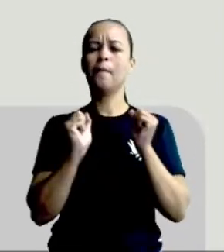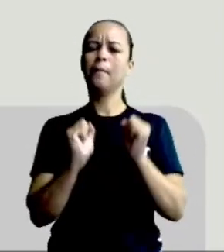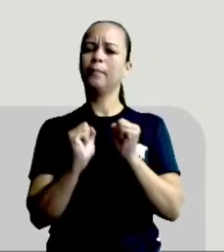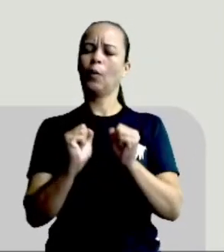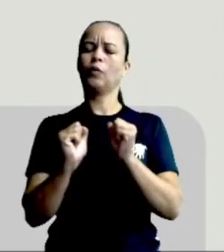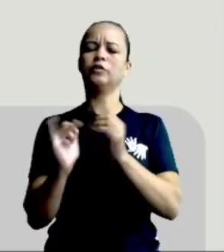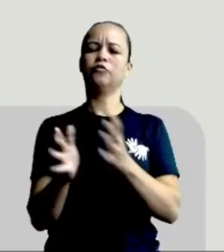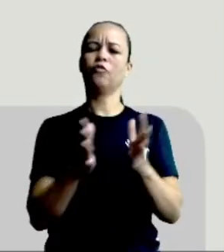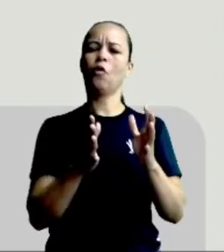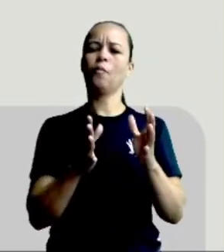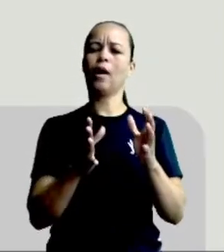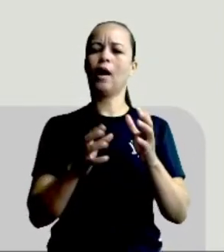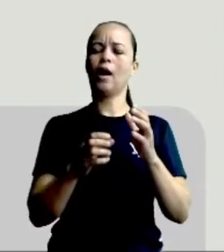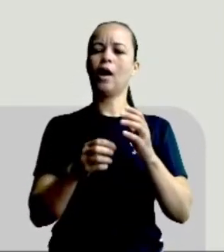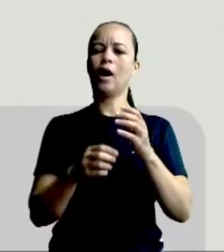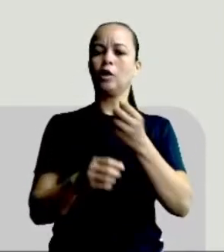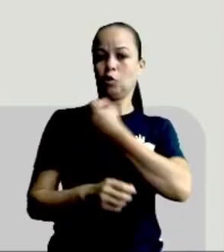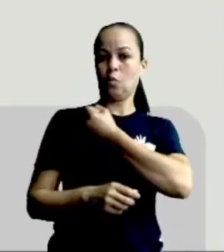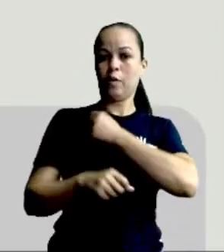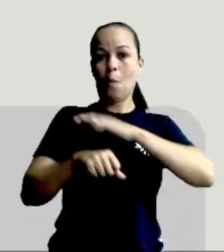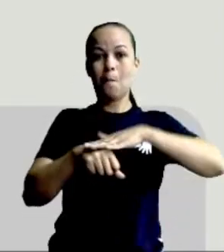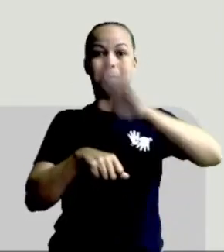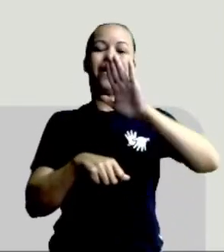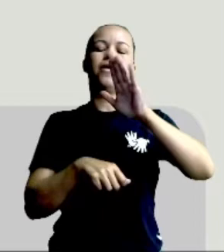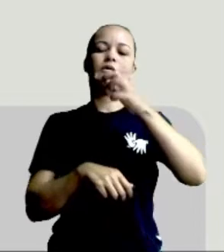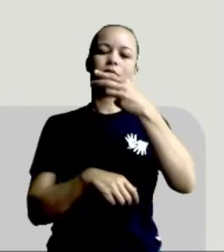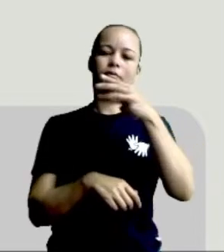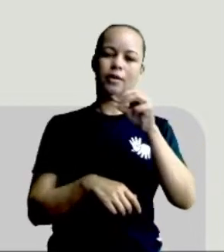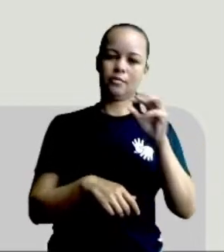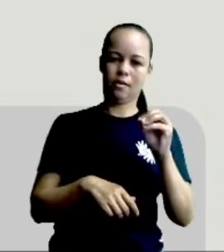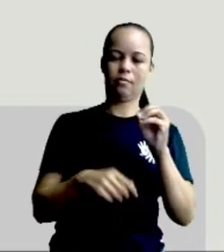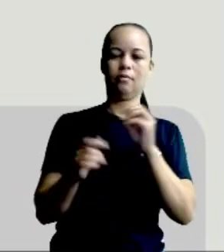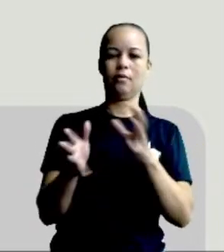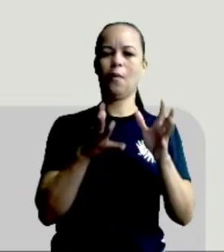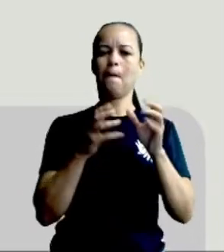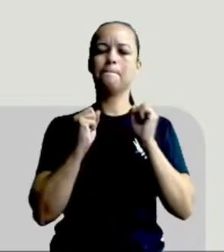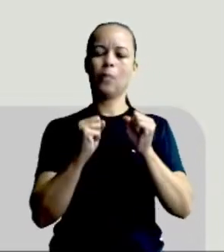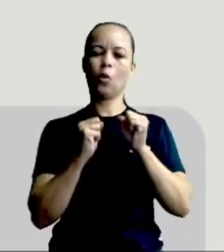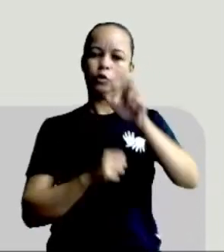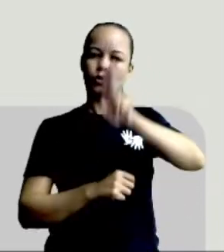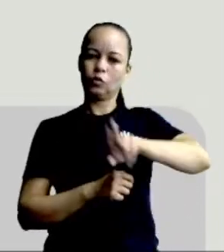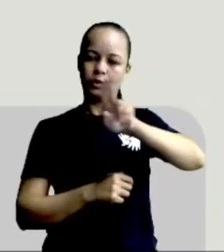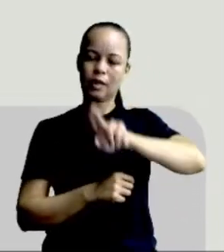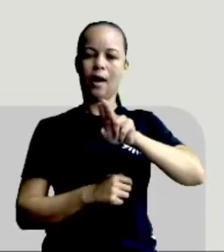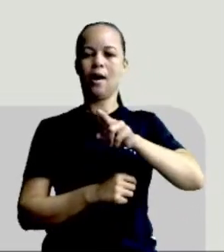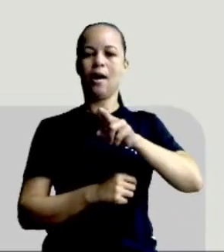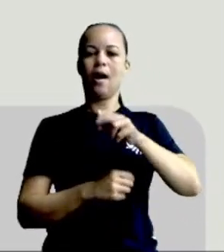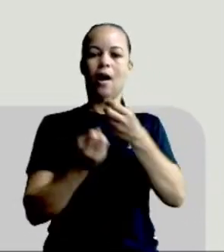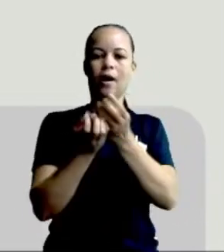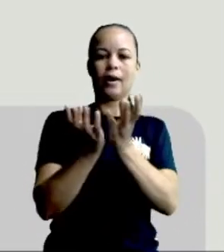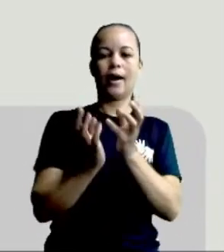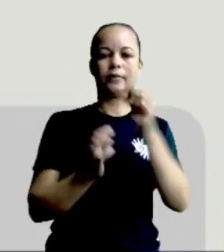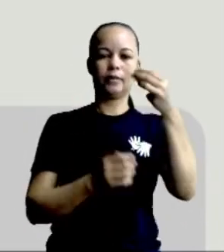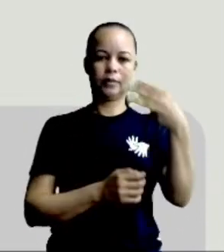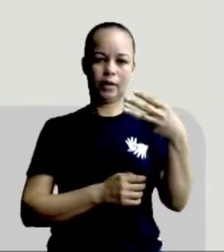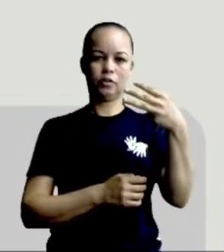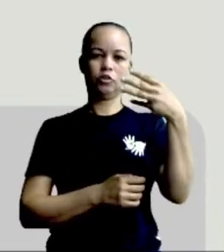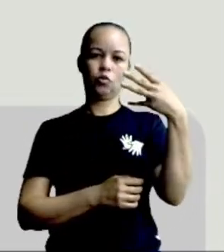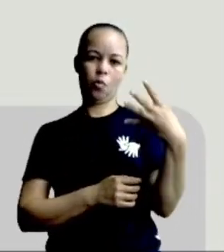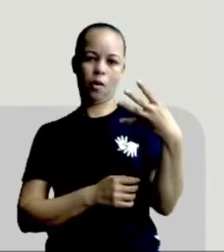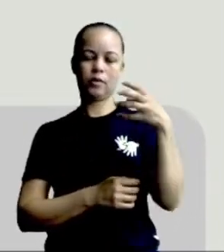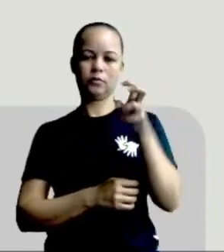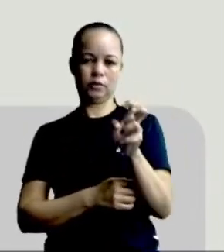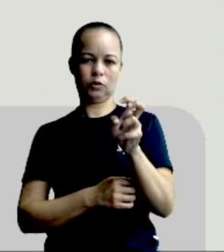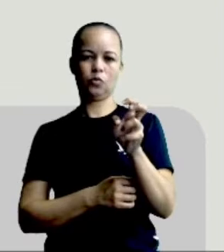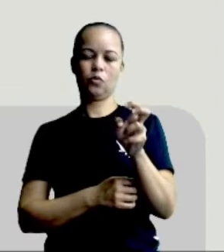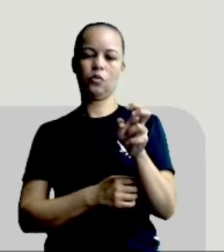formar números maiores que 300, só poderemos usar as cartas 3, 4 e 5 na posição da